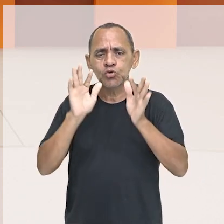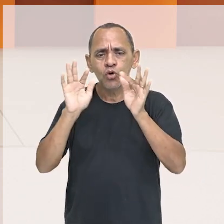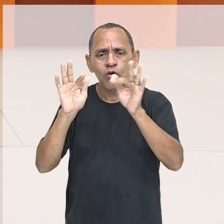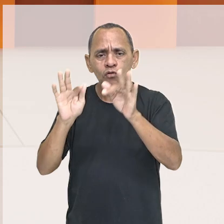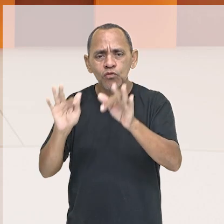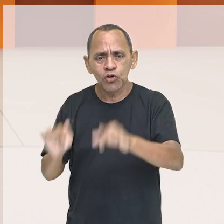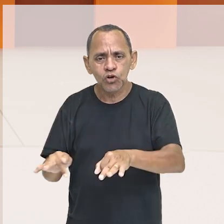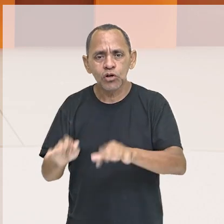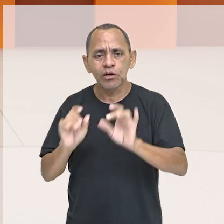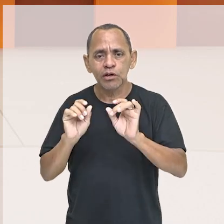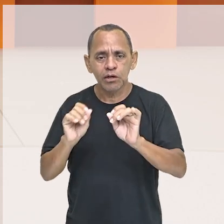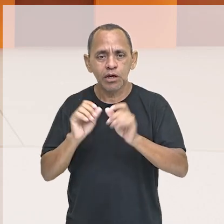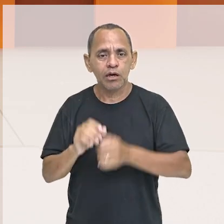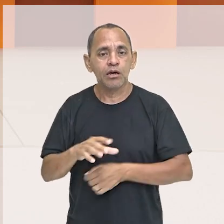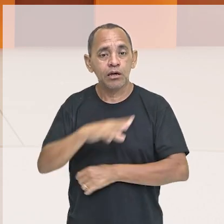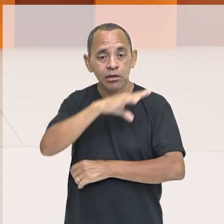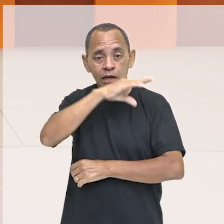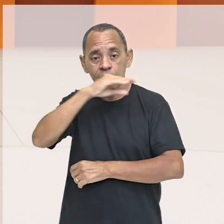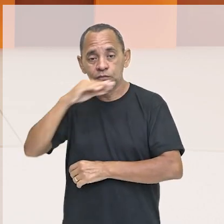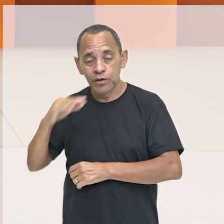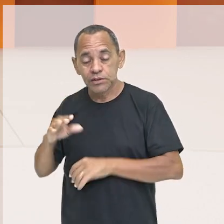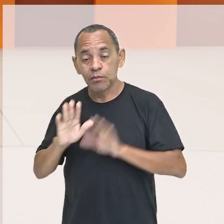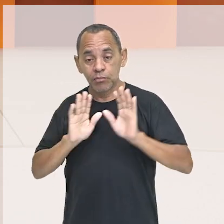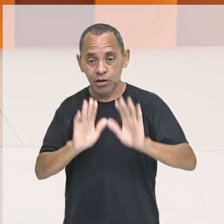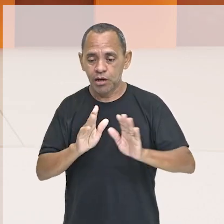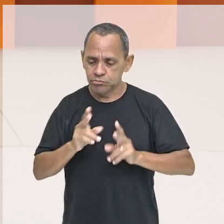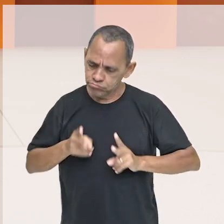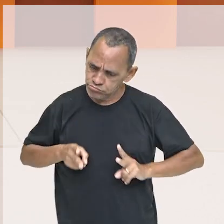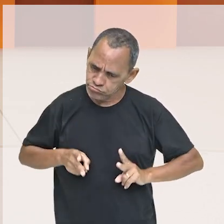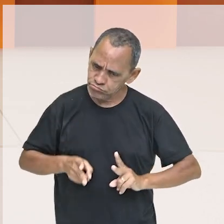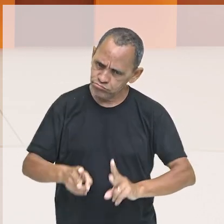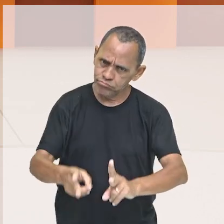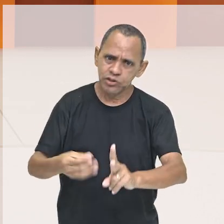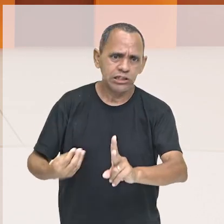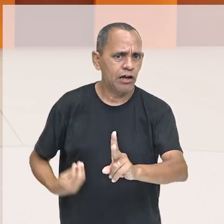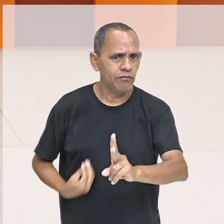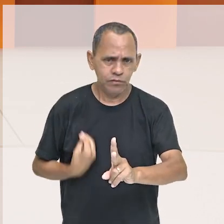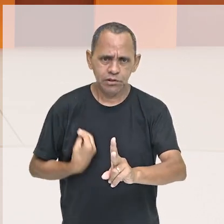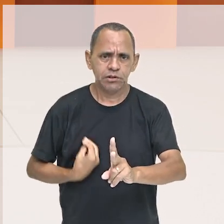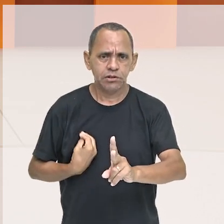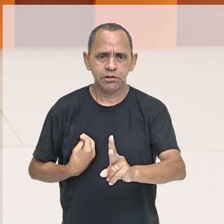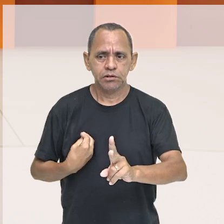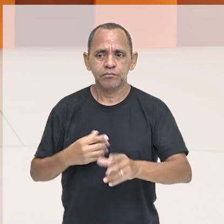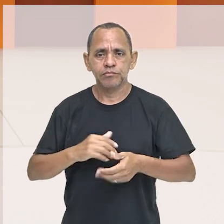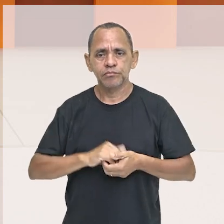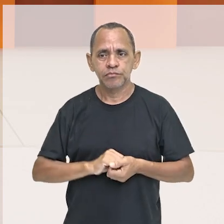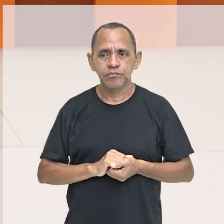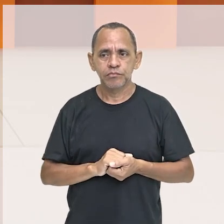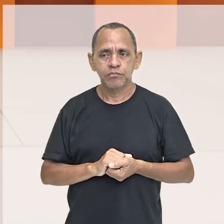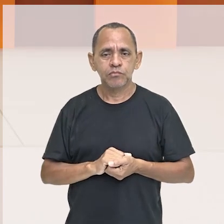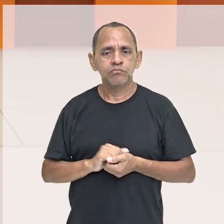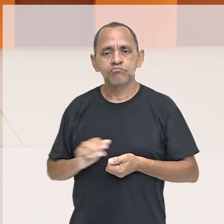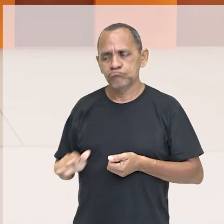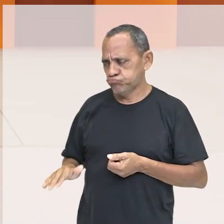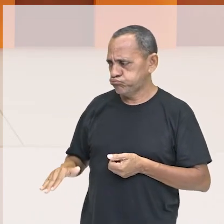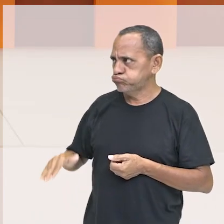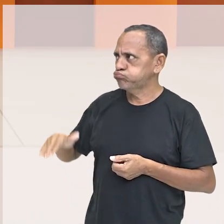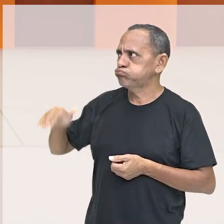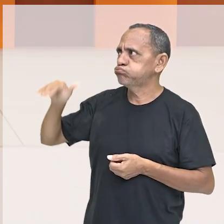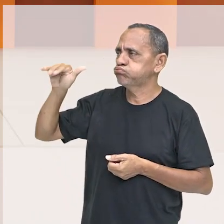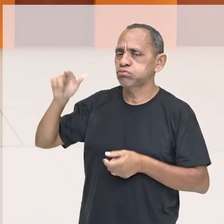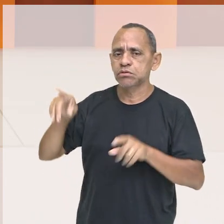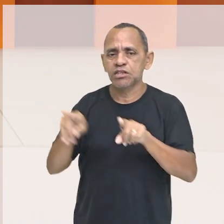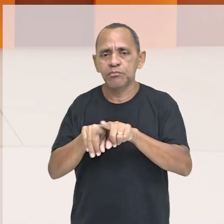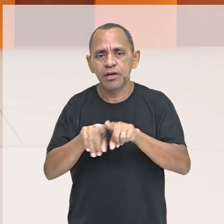da infância e que continua pelo resto da vida. Vai, então, se forjando aí cada dia, certo? Muito